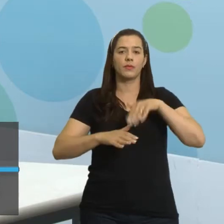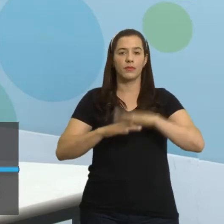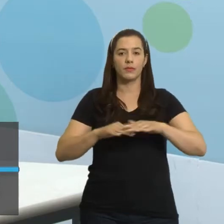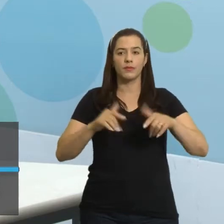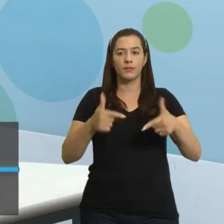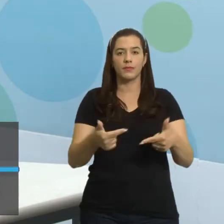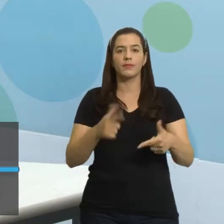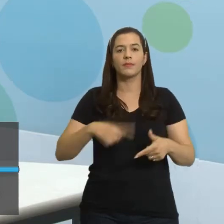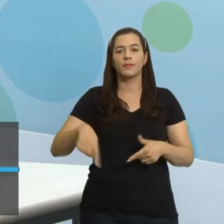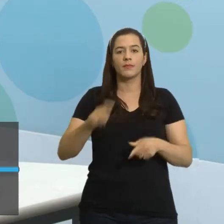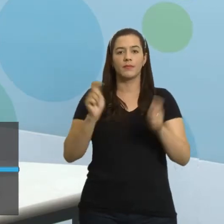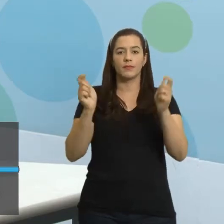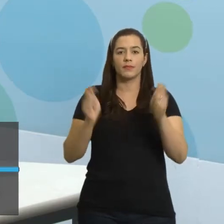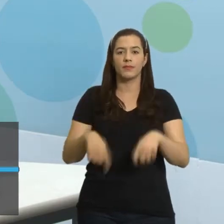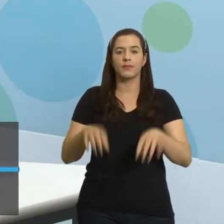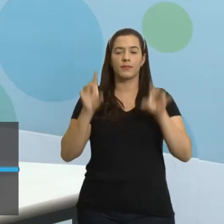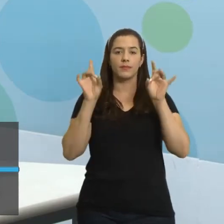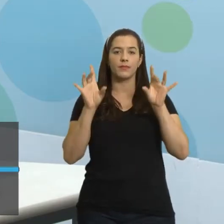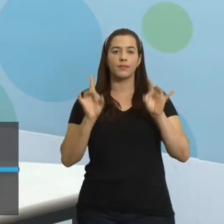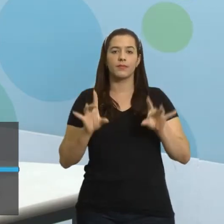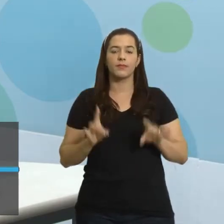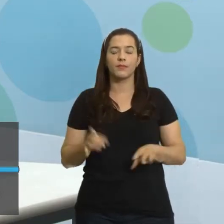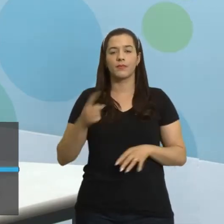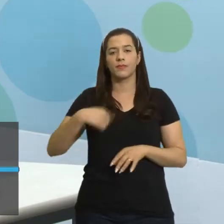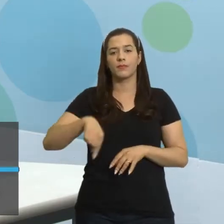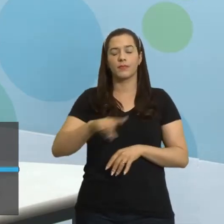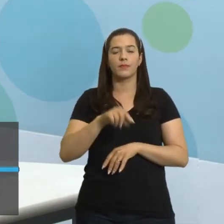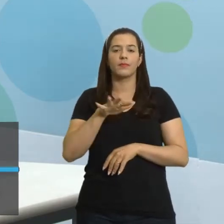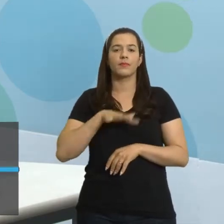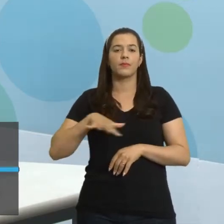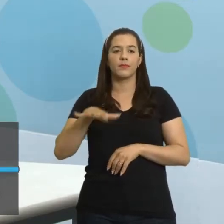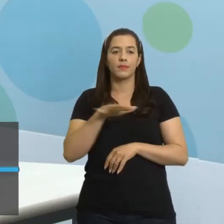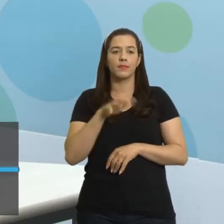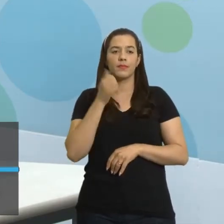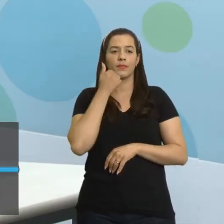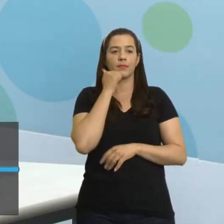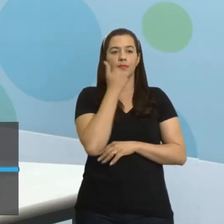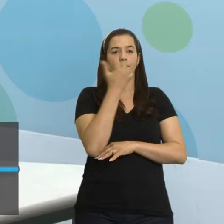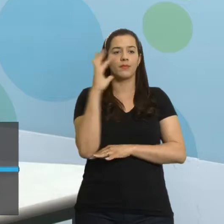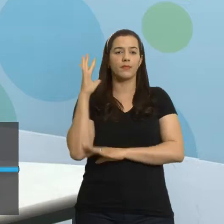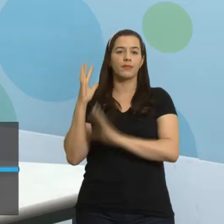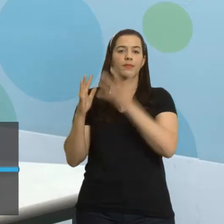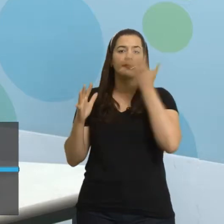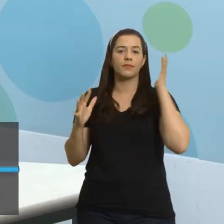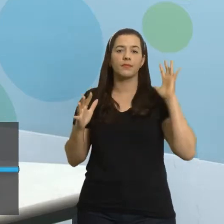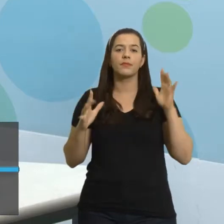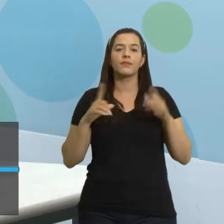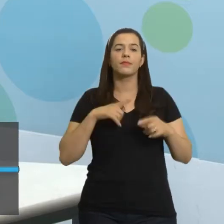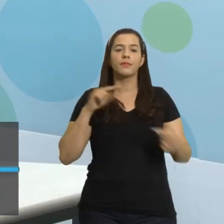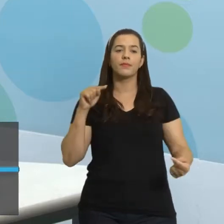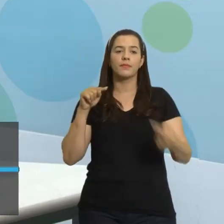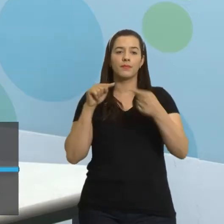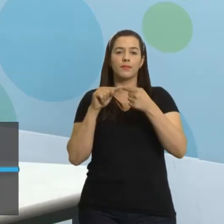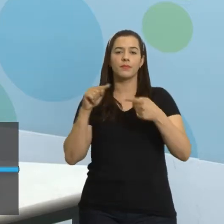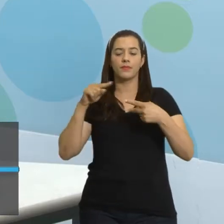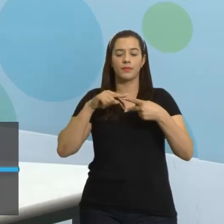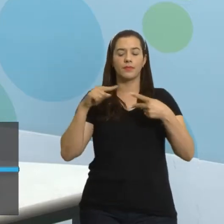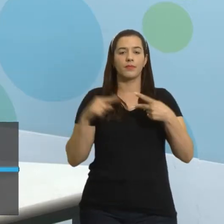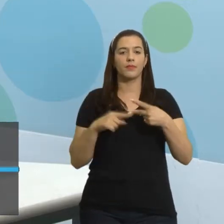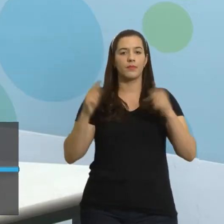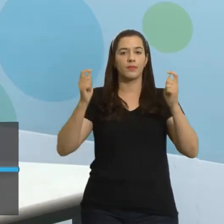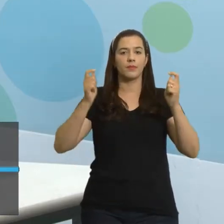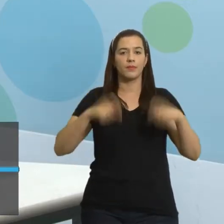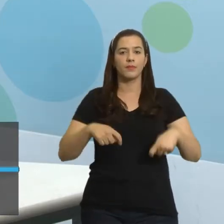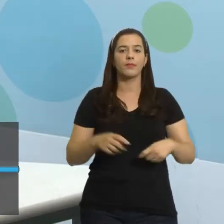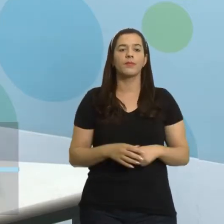suas competências específicas para a nossa área de ciências da natureza, destaca as duas competências